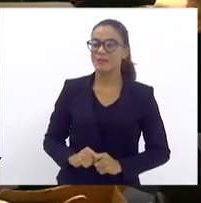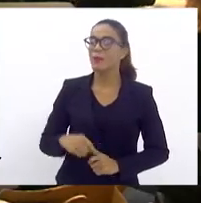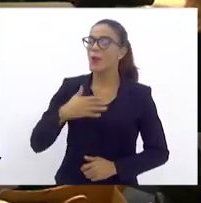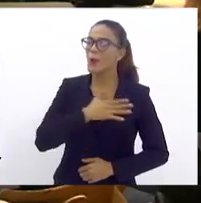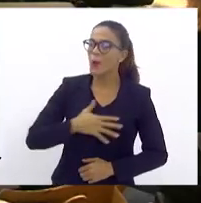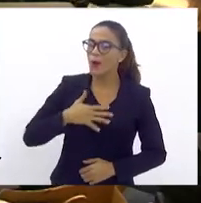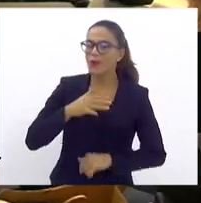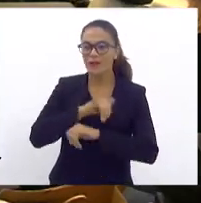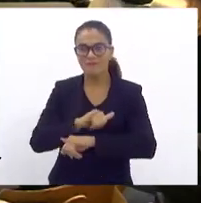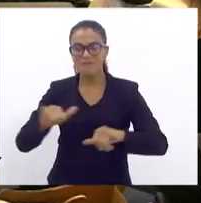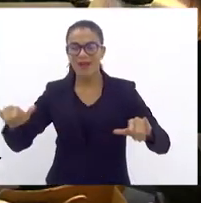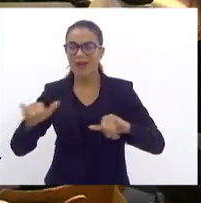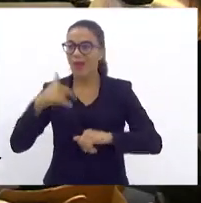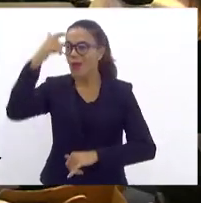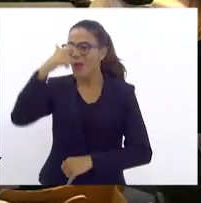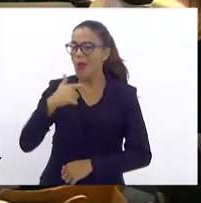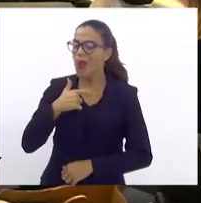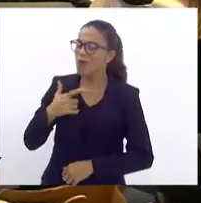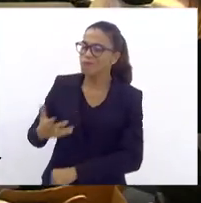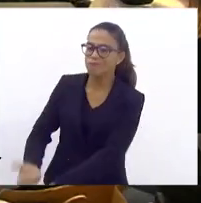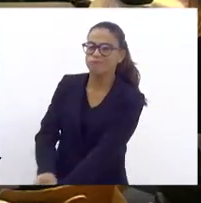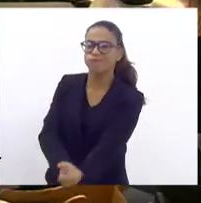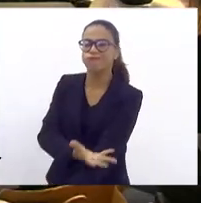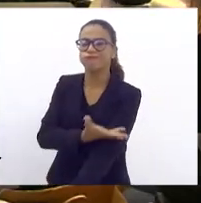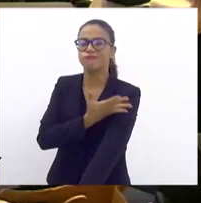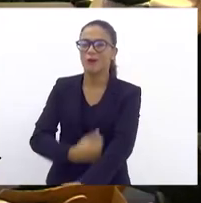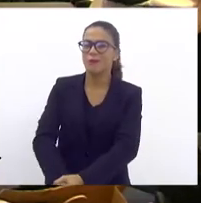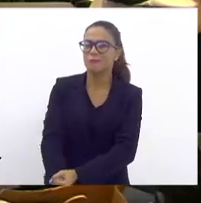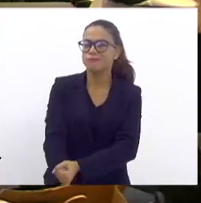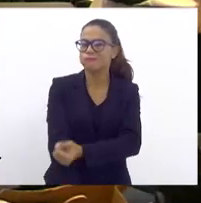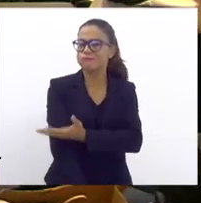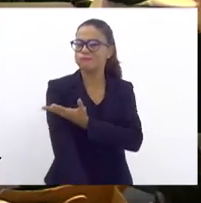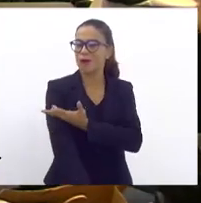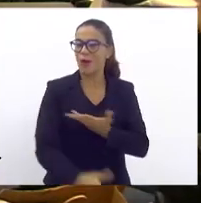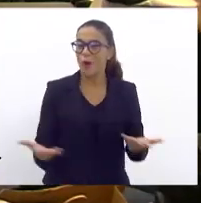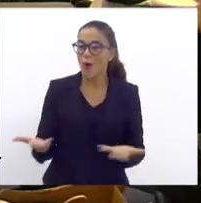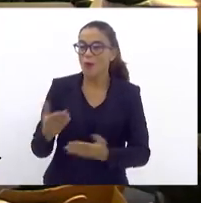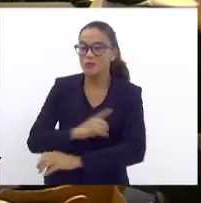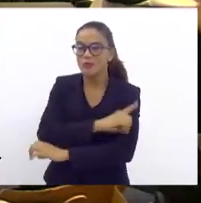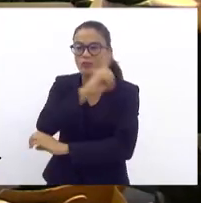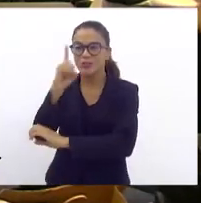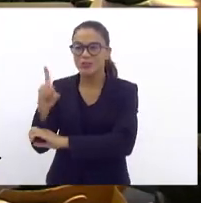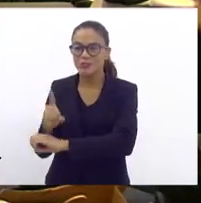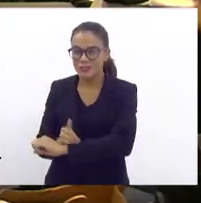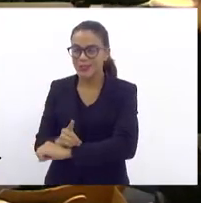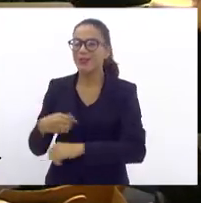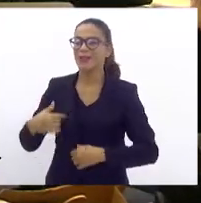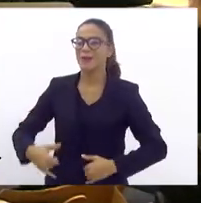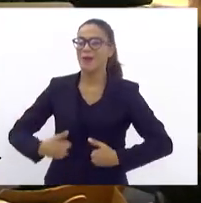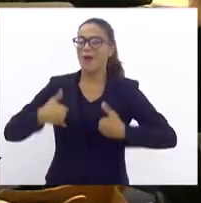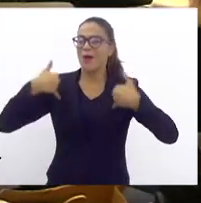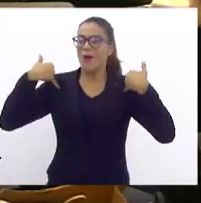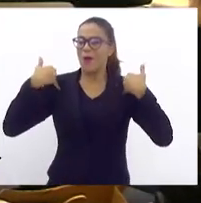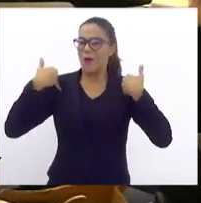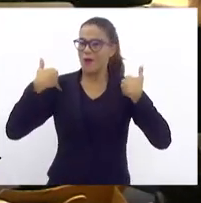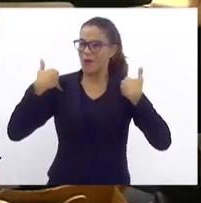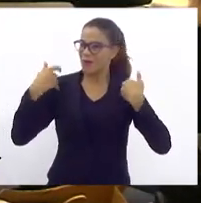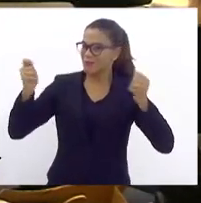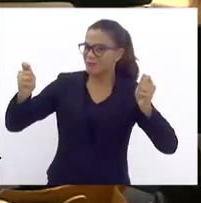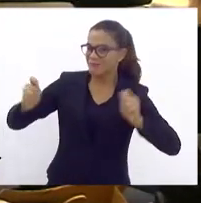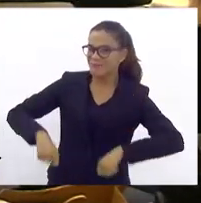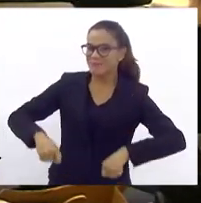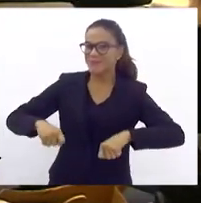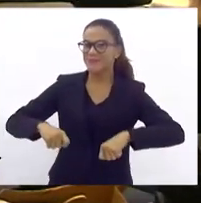de dizer que eu estou absolutamente emocionado por esse dia Estou muito orgulhoso de poder